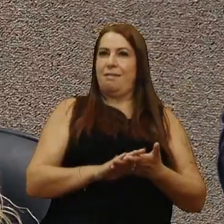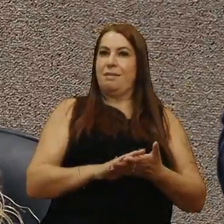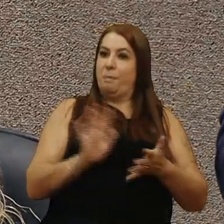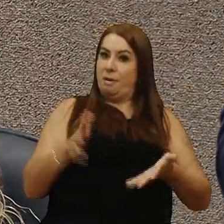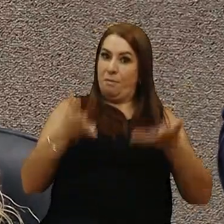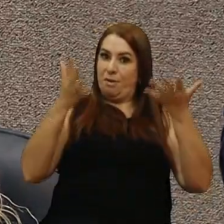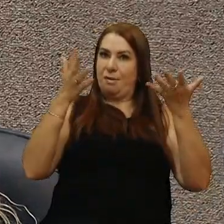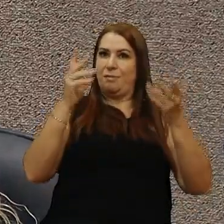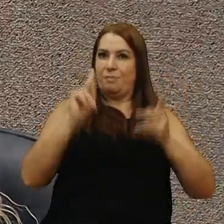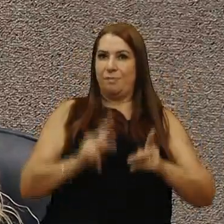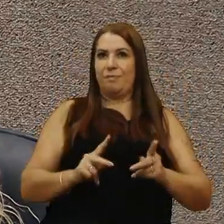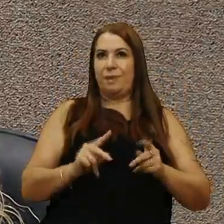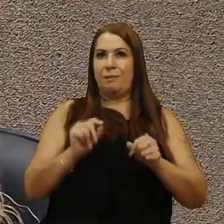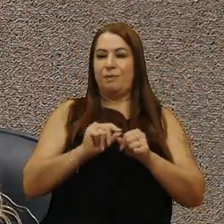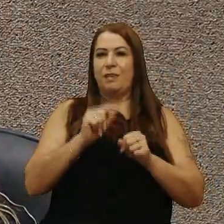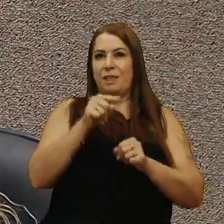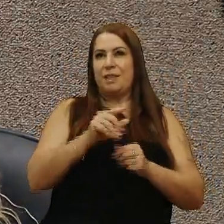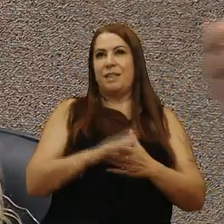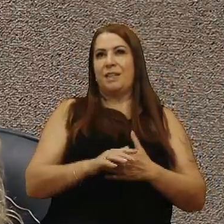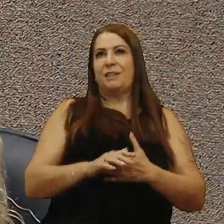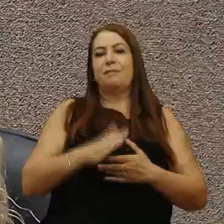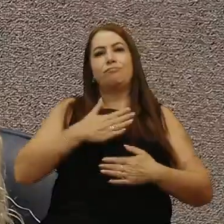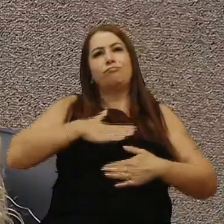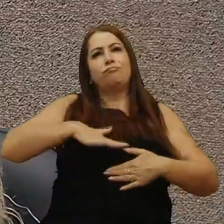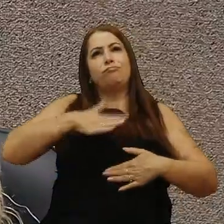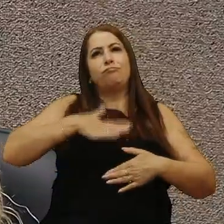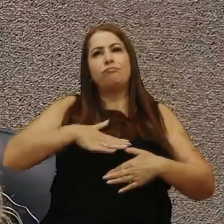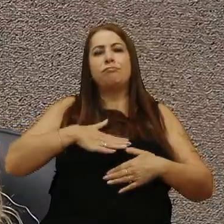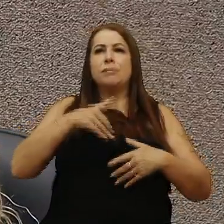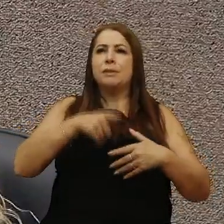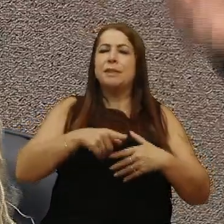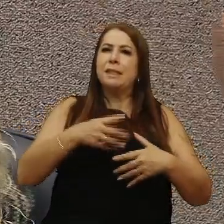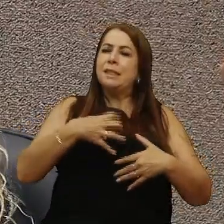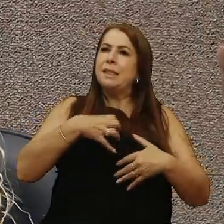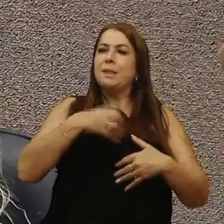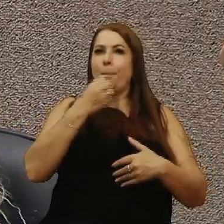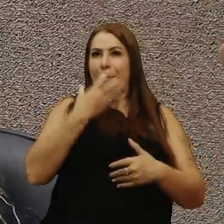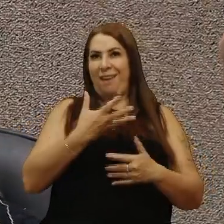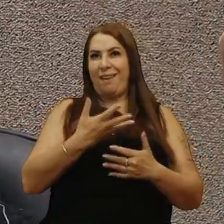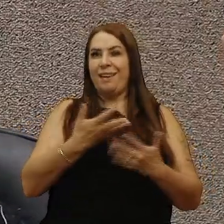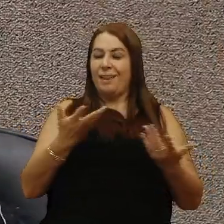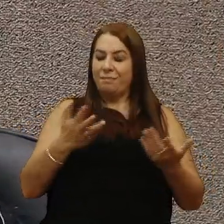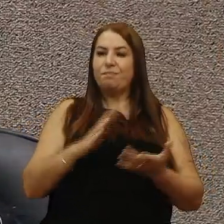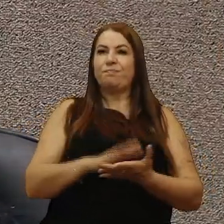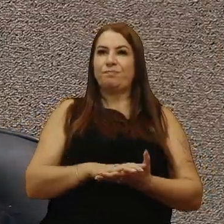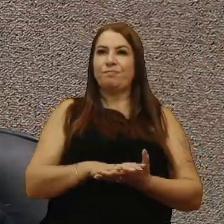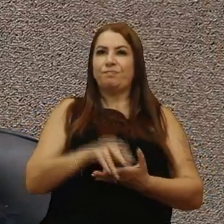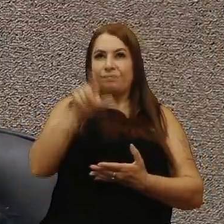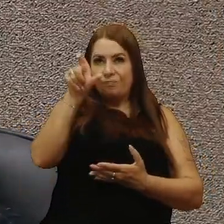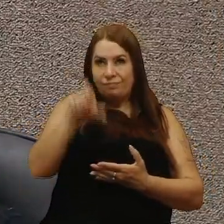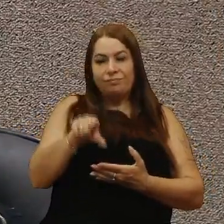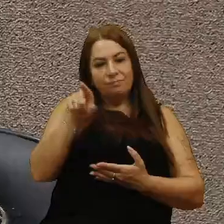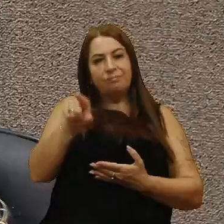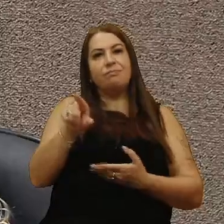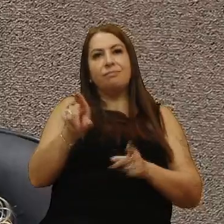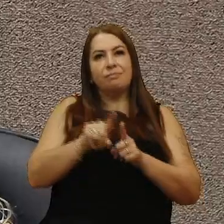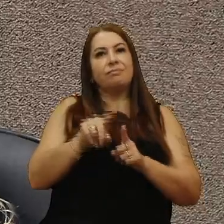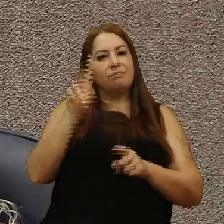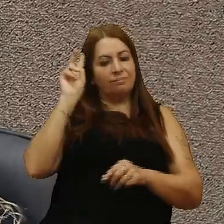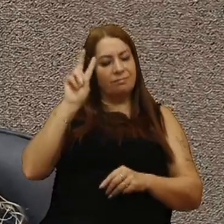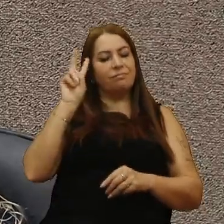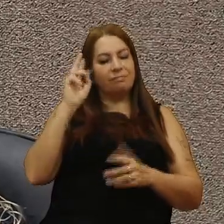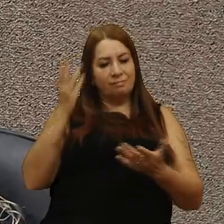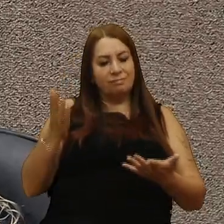animar a gente, para fazer com que a gente fique tranquilo, que a gente se sinta bem, né? Pessoas assim devem ser